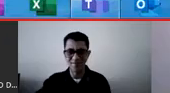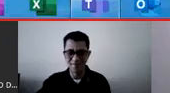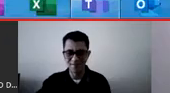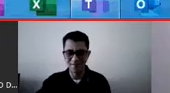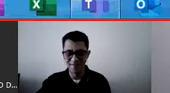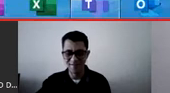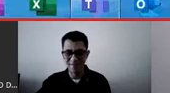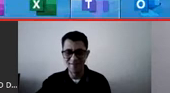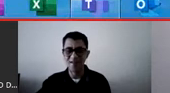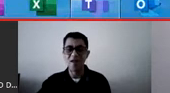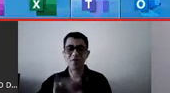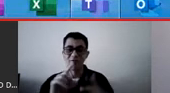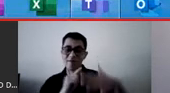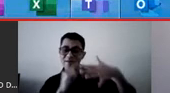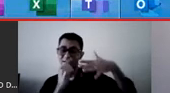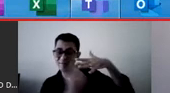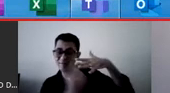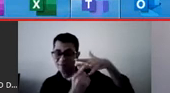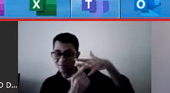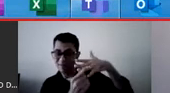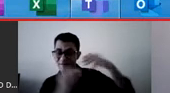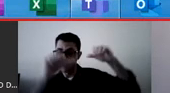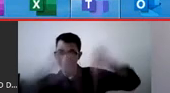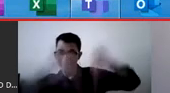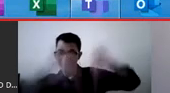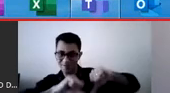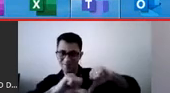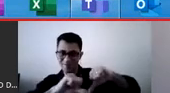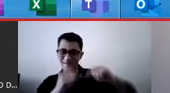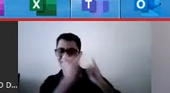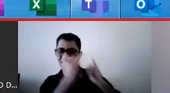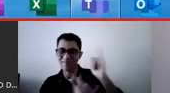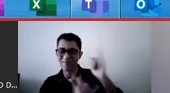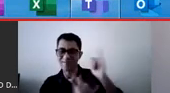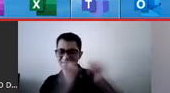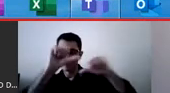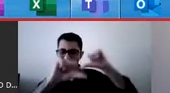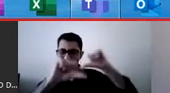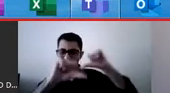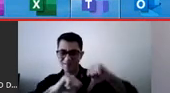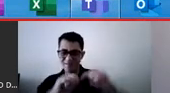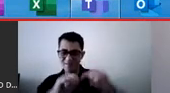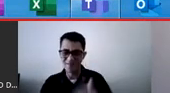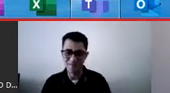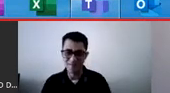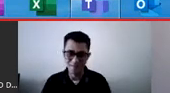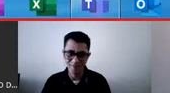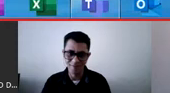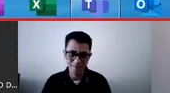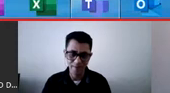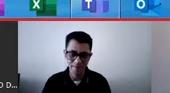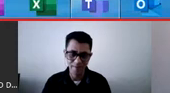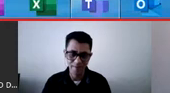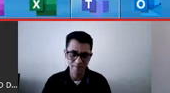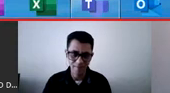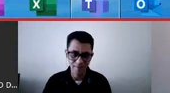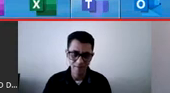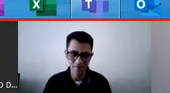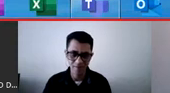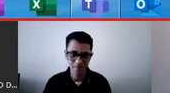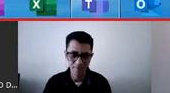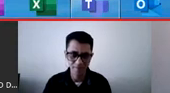mídia que o negócio caiu. É, a porta não apareceu. Vocês escutaram. É, tô me caçando.